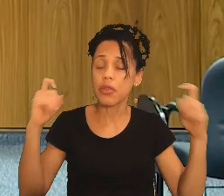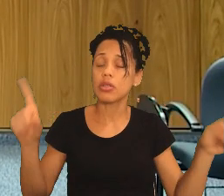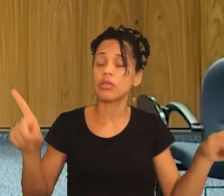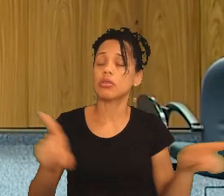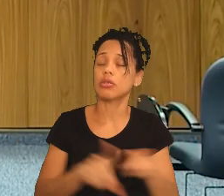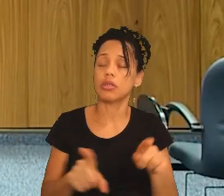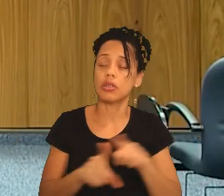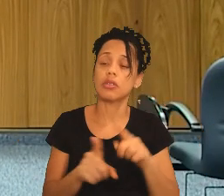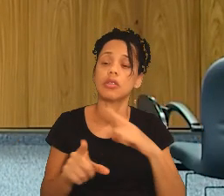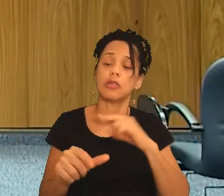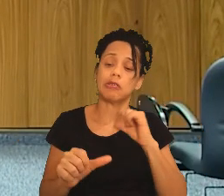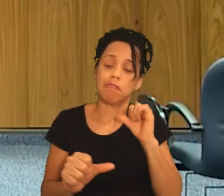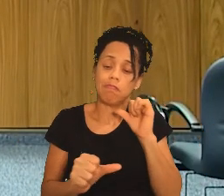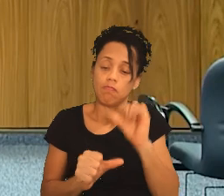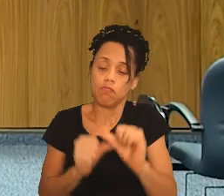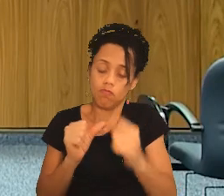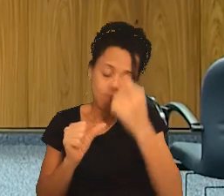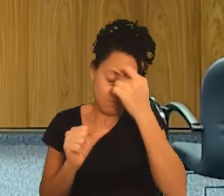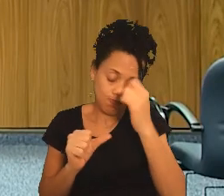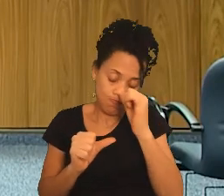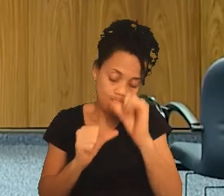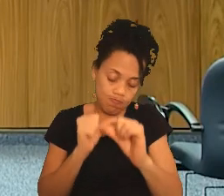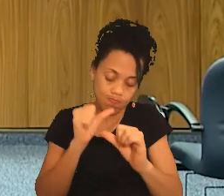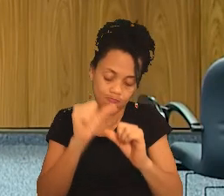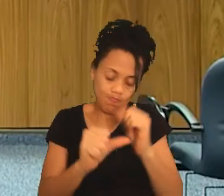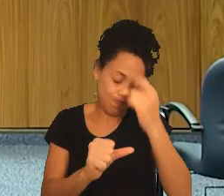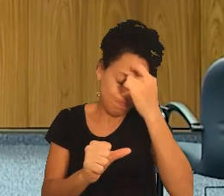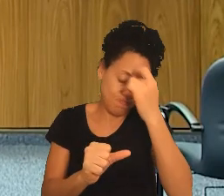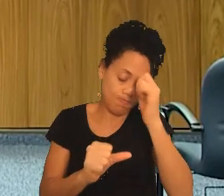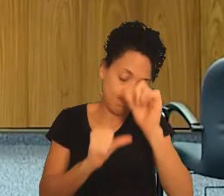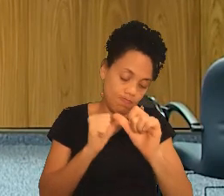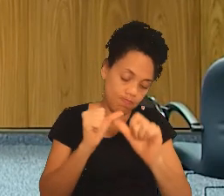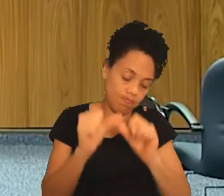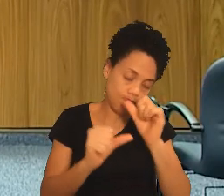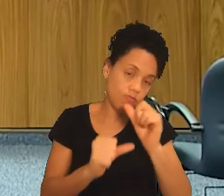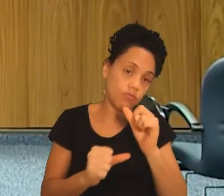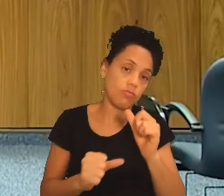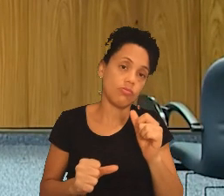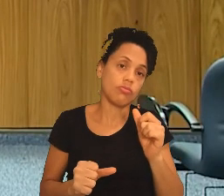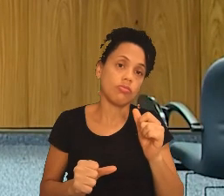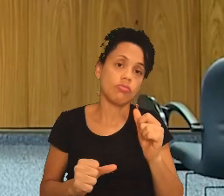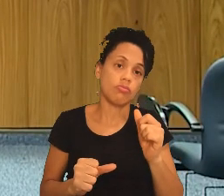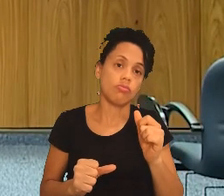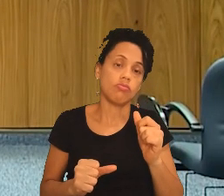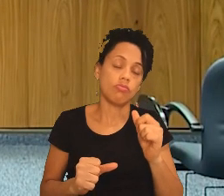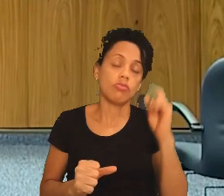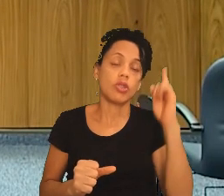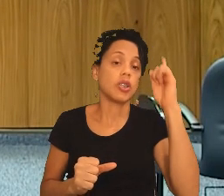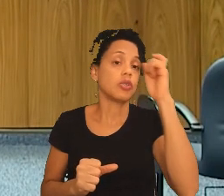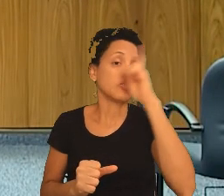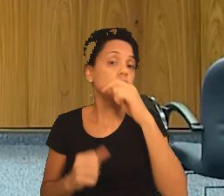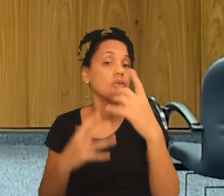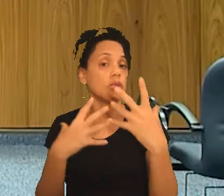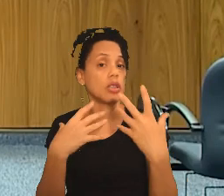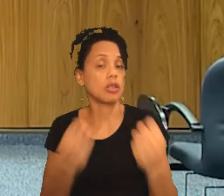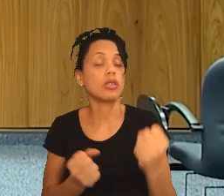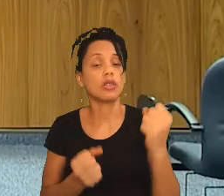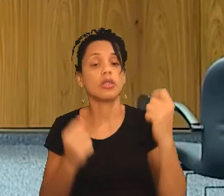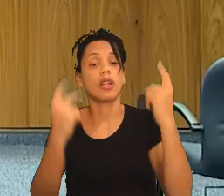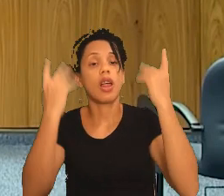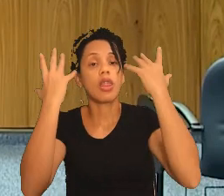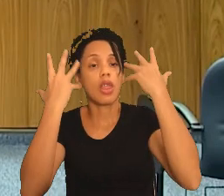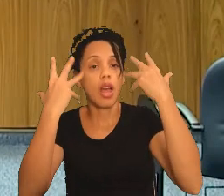vê as pressões que sofreram, e pressões de vários tipos, que não se resumem só a processos violentos, né,